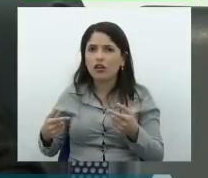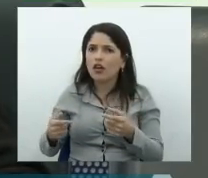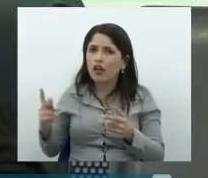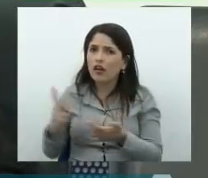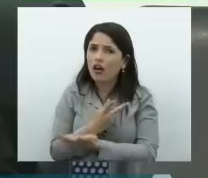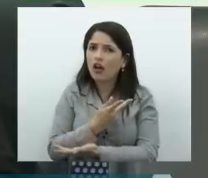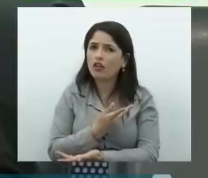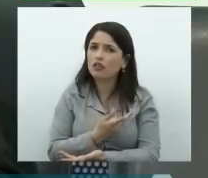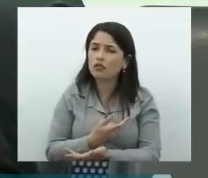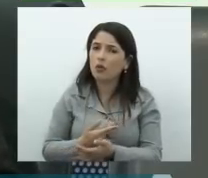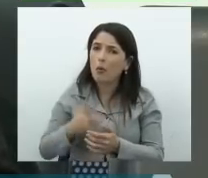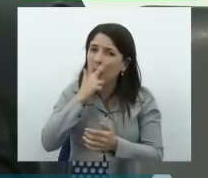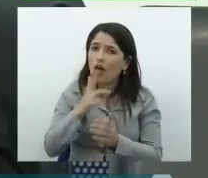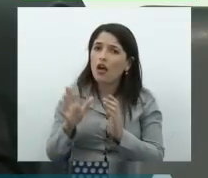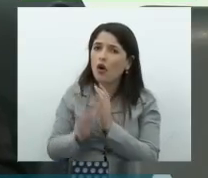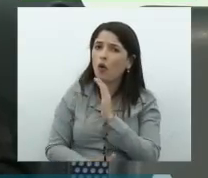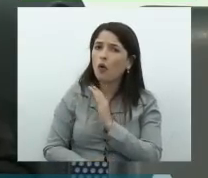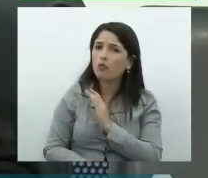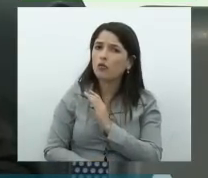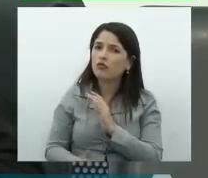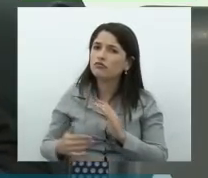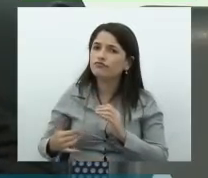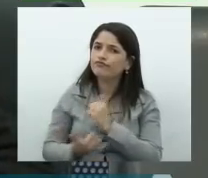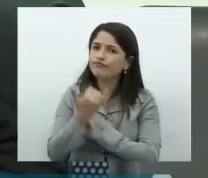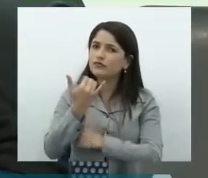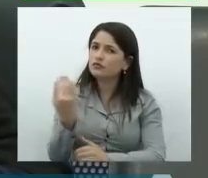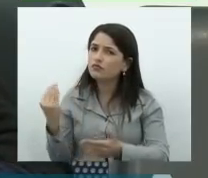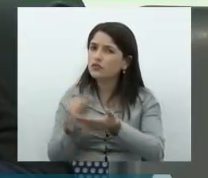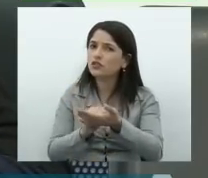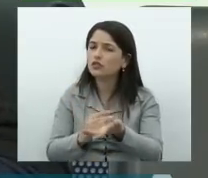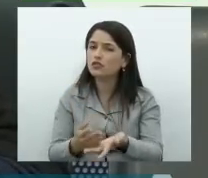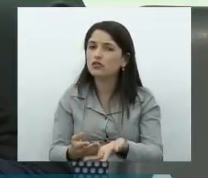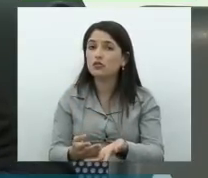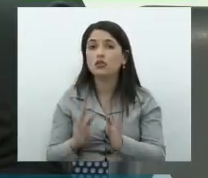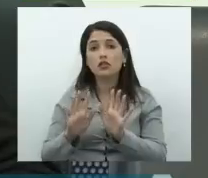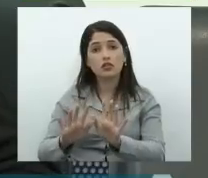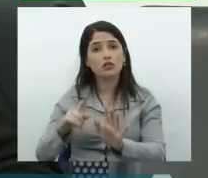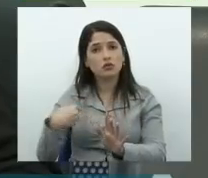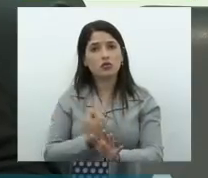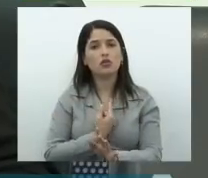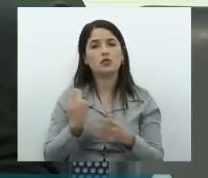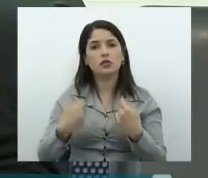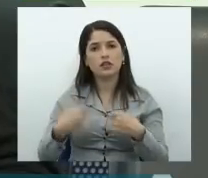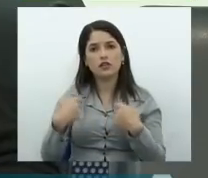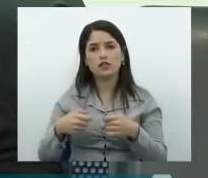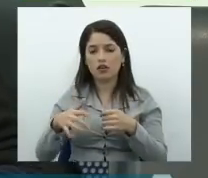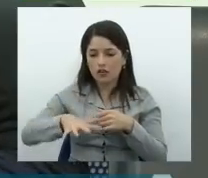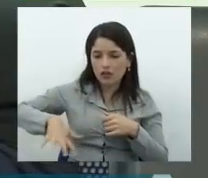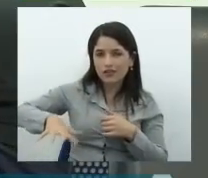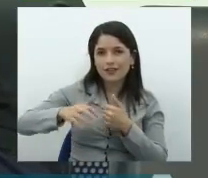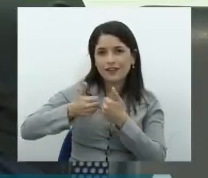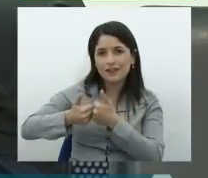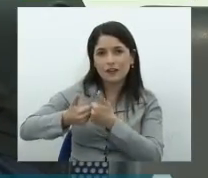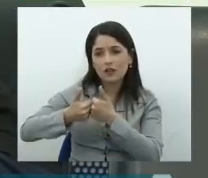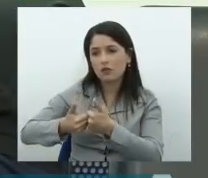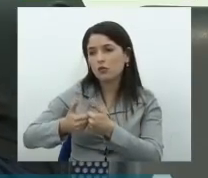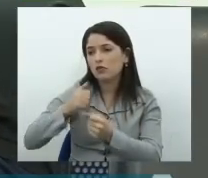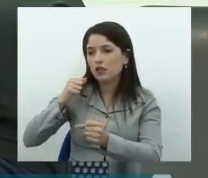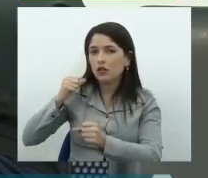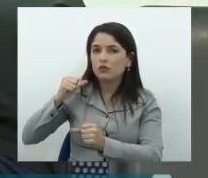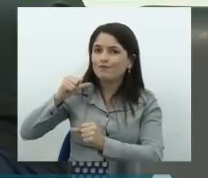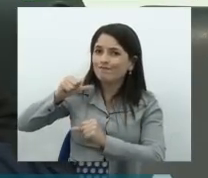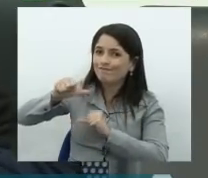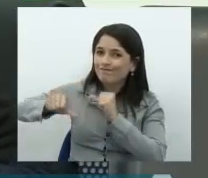acabar. Para a gente conseguir avançar, a gente vai ter que estatizar o sistema de transporte. Nós vamos ter que fazer um